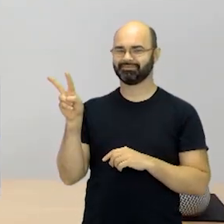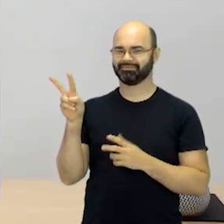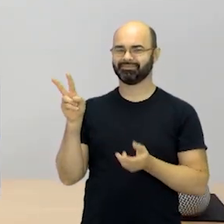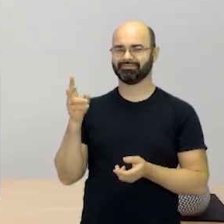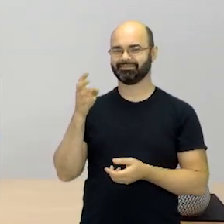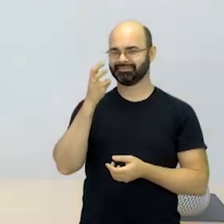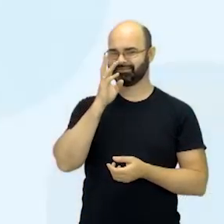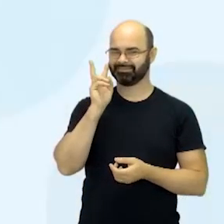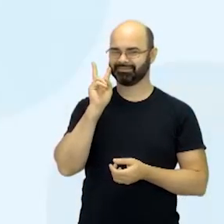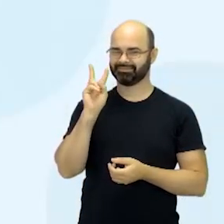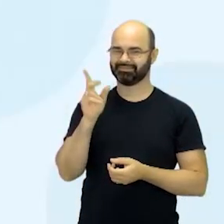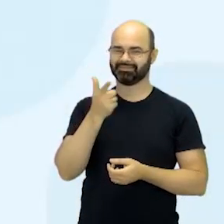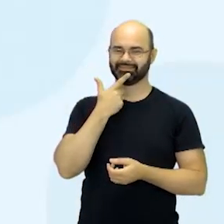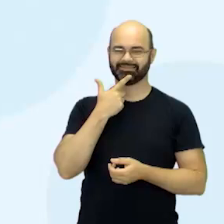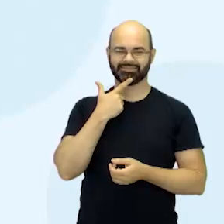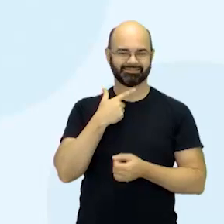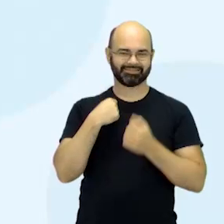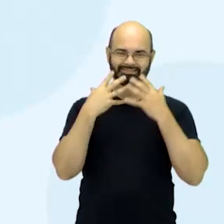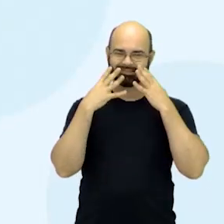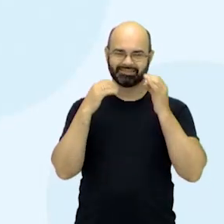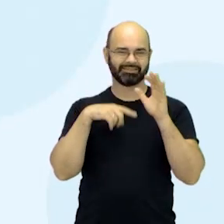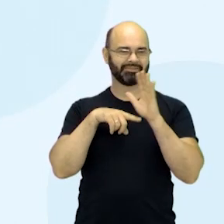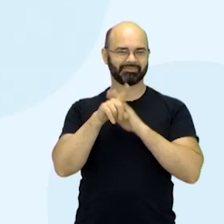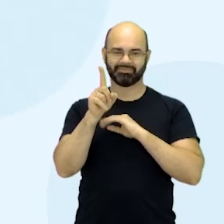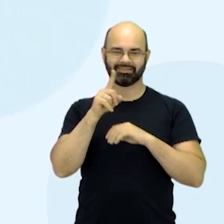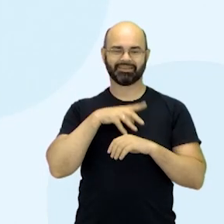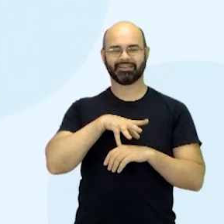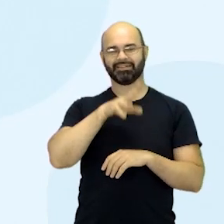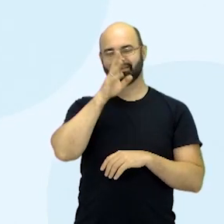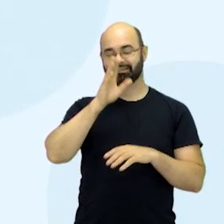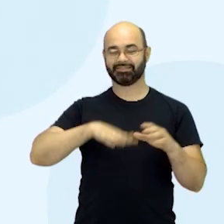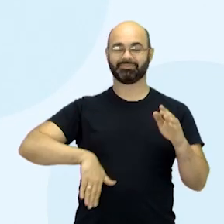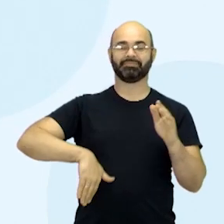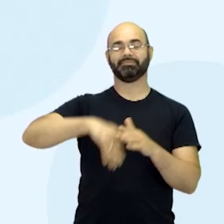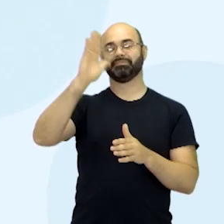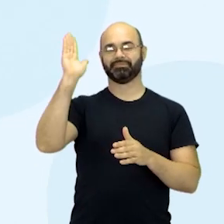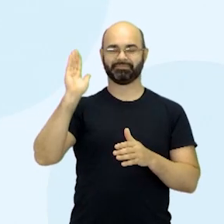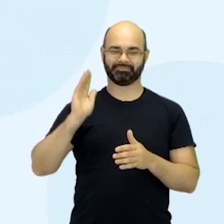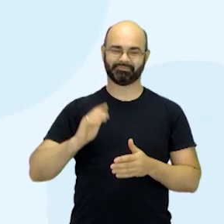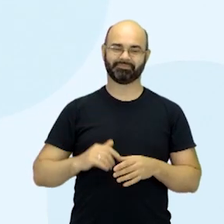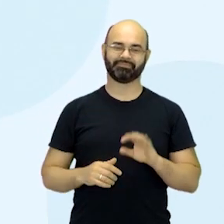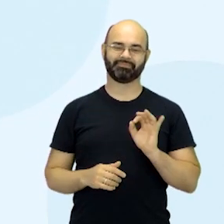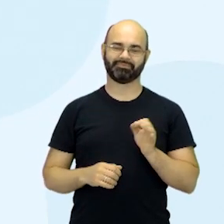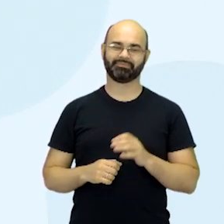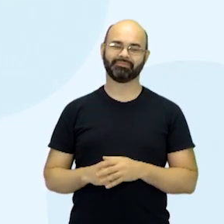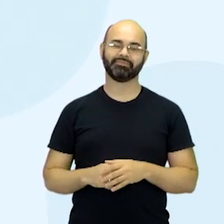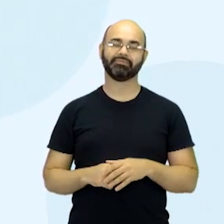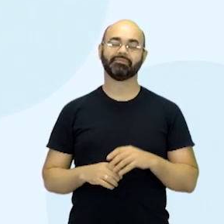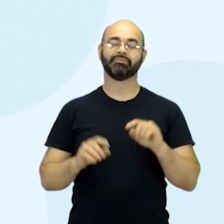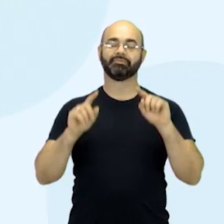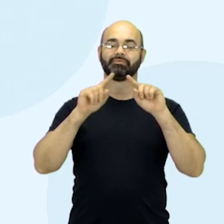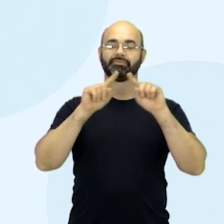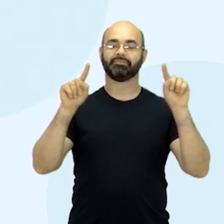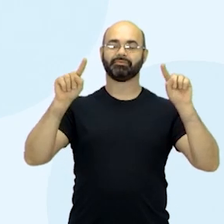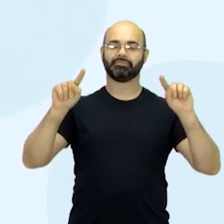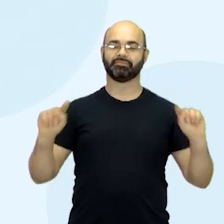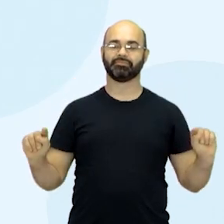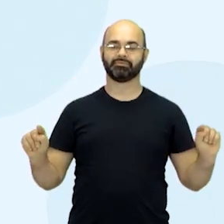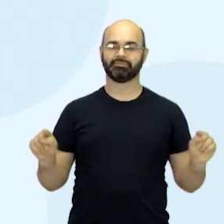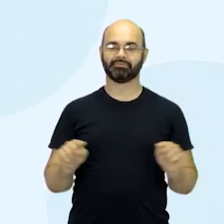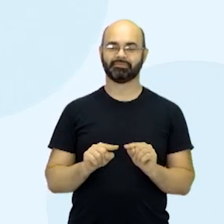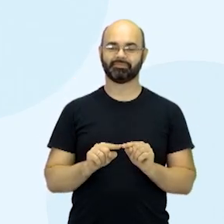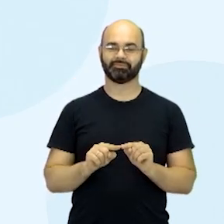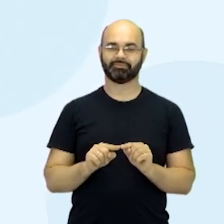pra ele, não presta atenção na pergunta e pá, marca Já aqui era, errado. né? Então, ó, para quem respondeu trapézio aí, deixa eu só explicar uma coisa